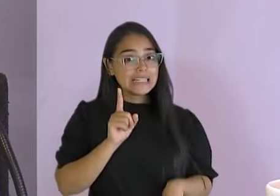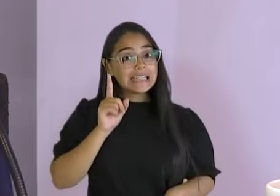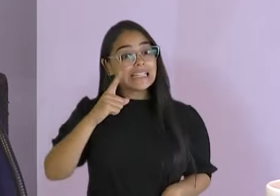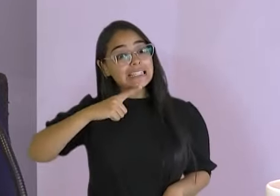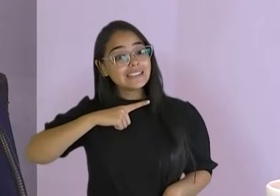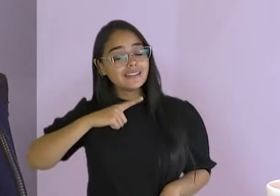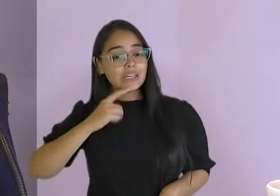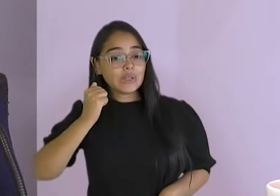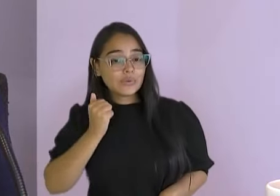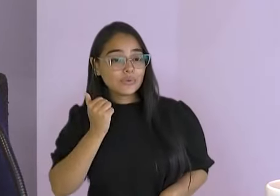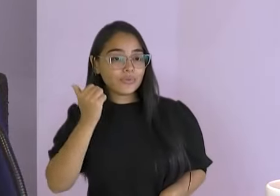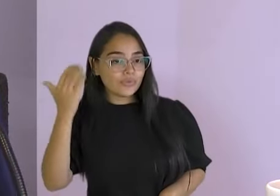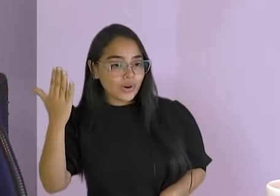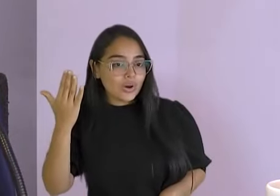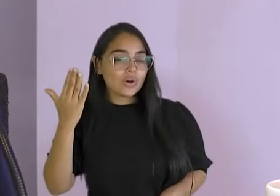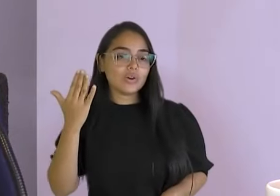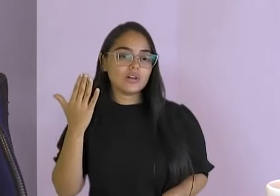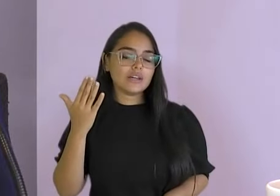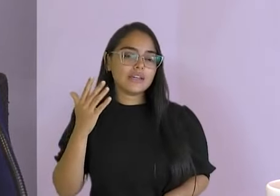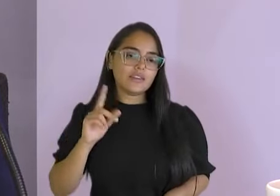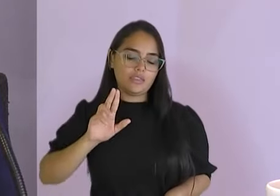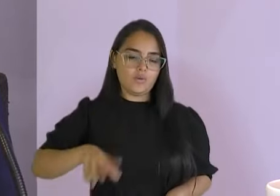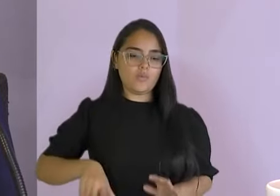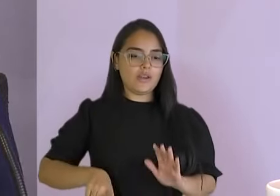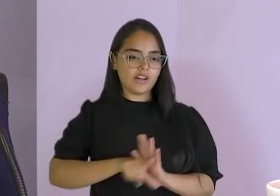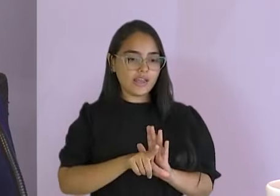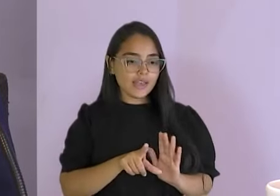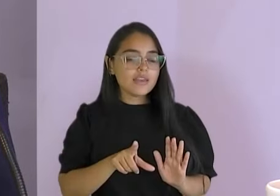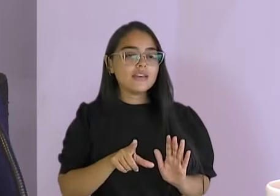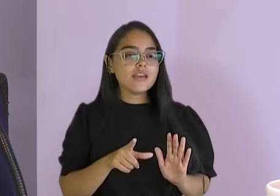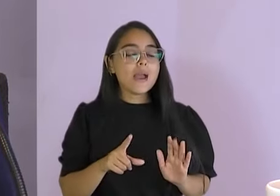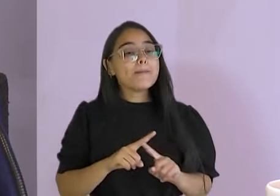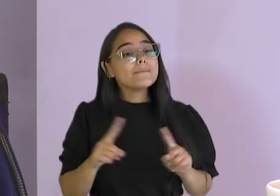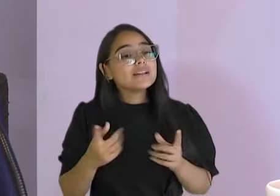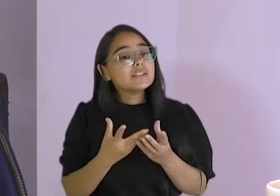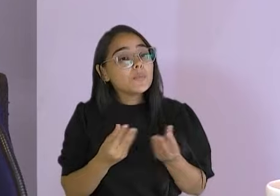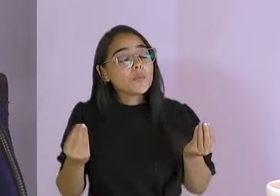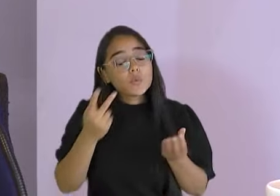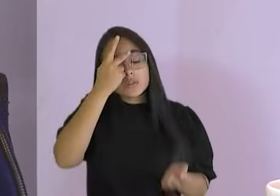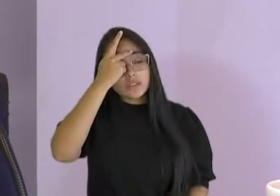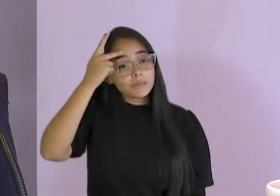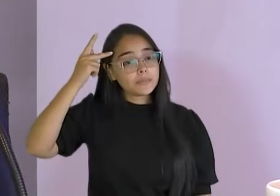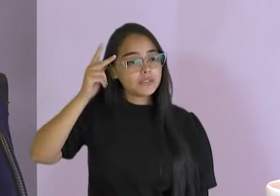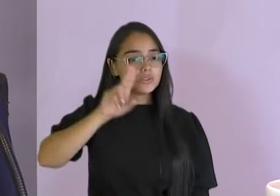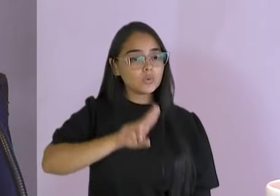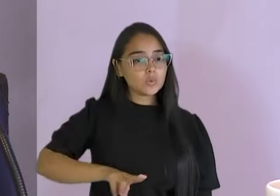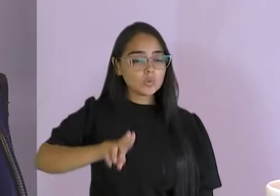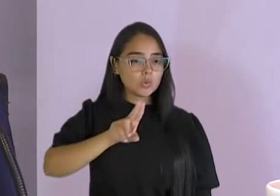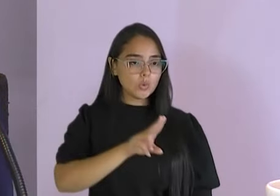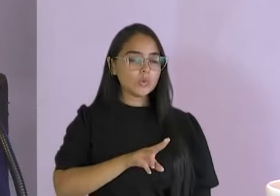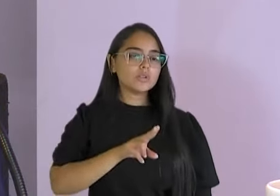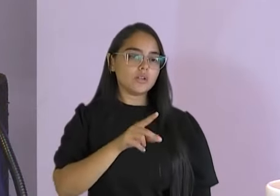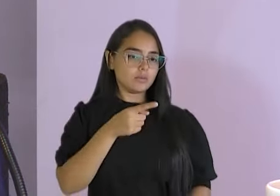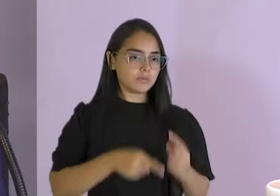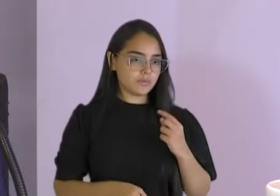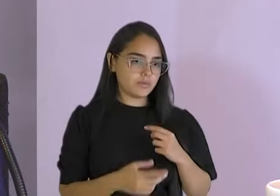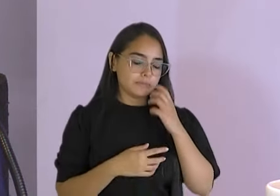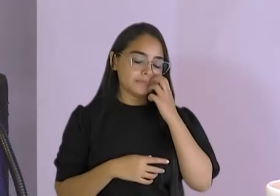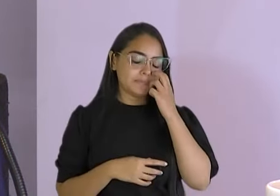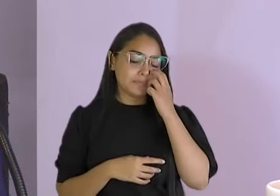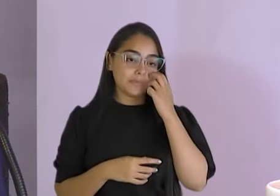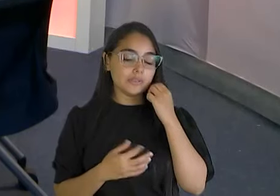existem, apesar de serem ilegais, mas o fato é que tem muita gente Sim. fazendo uso irrestrito disso. Irrestrito.